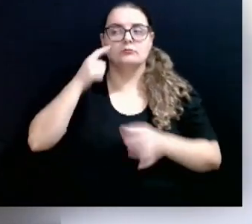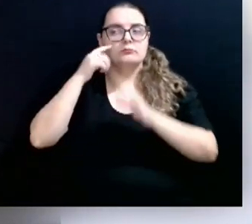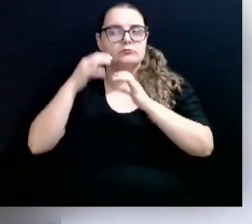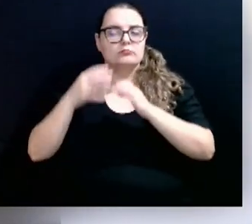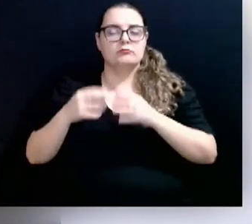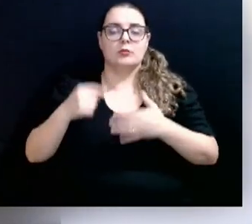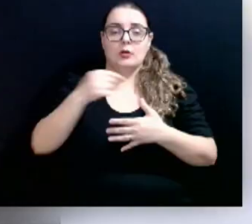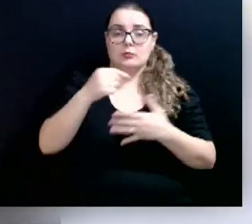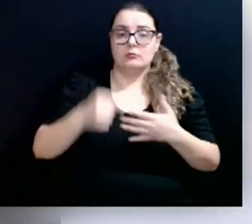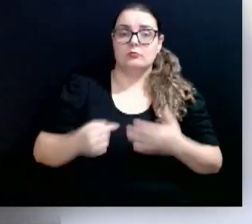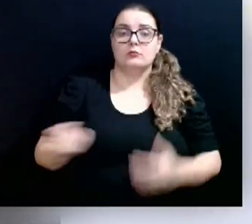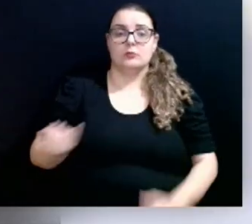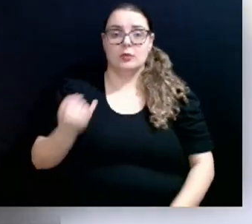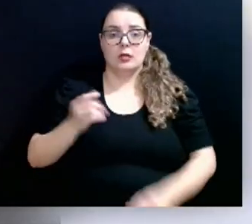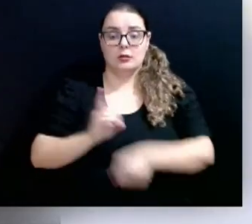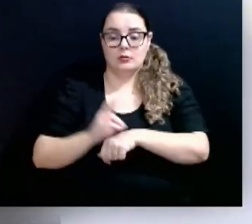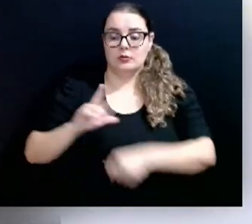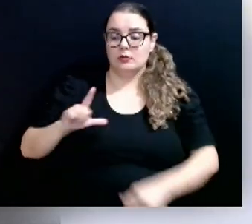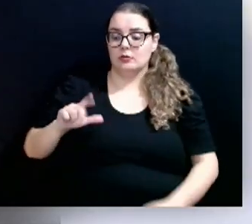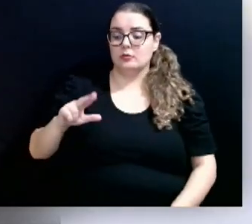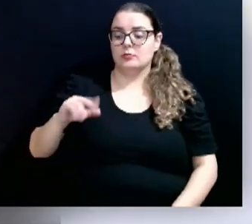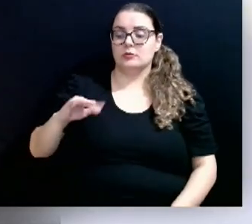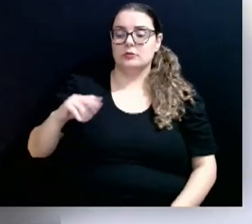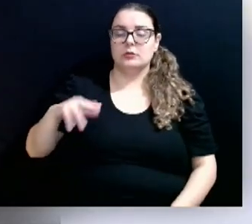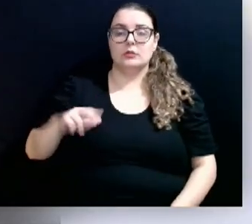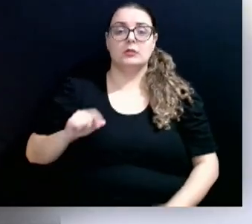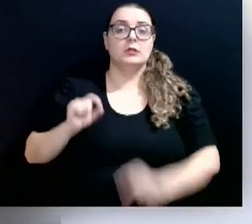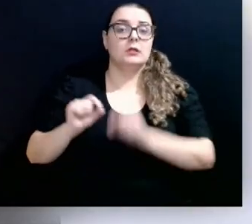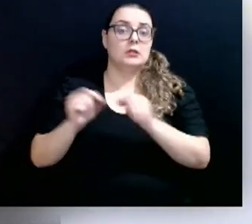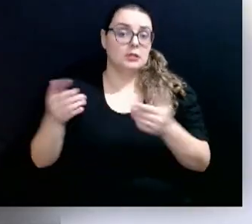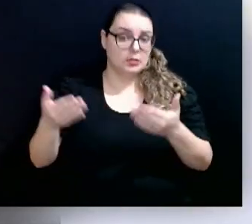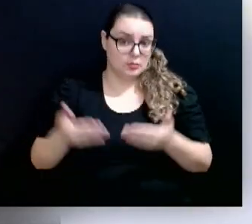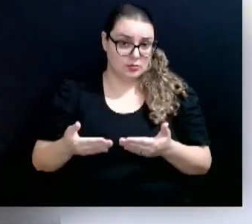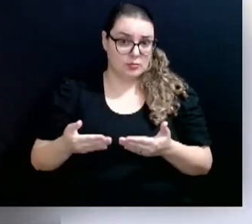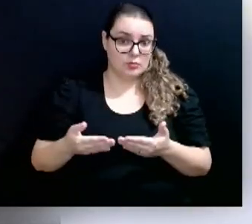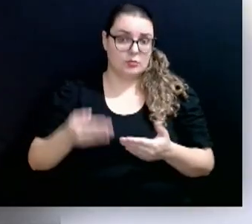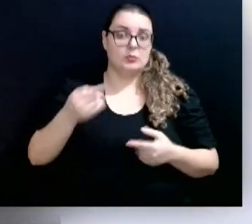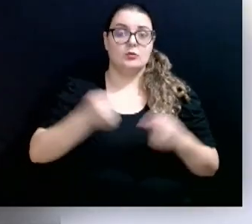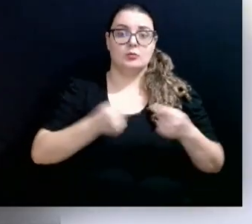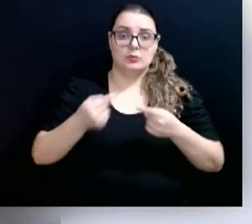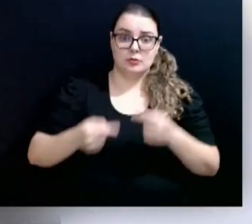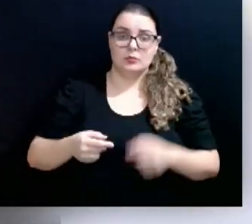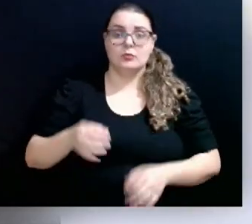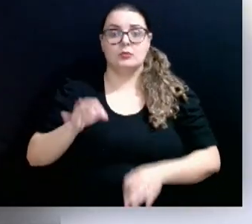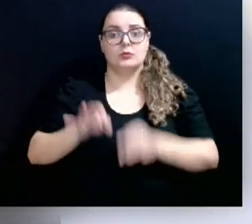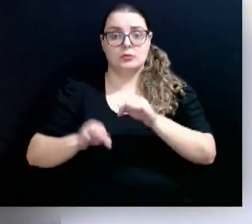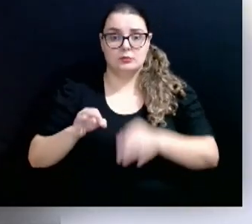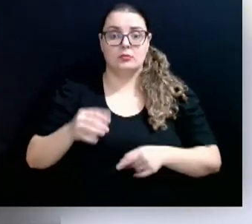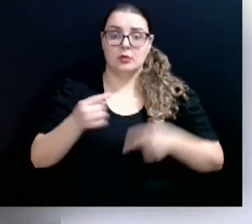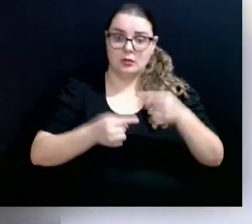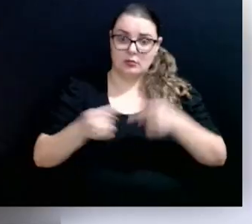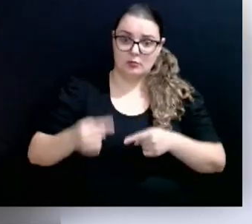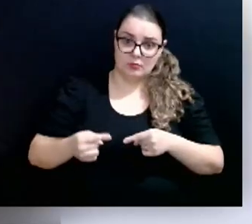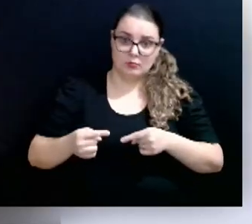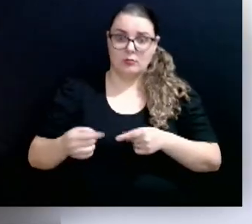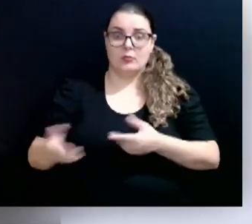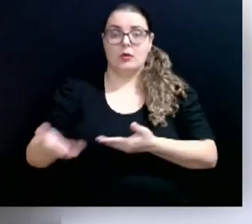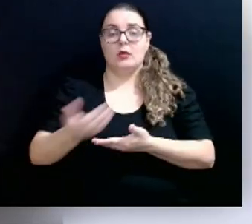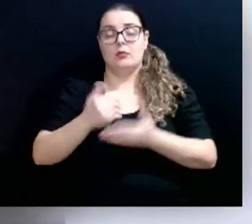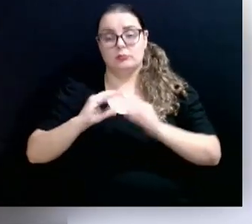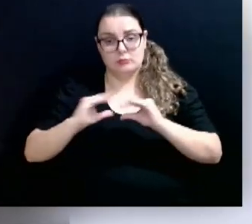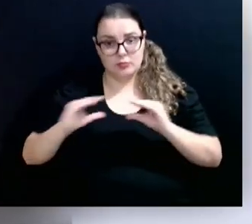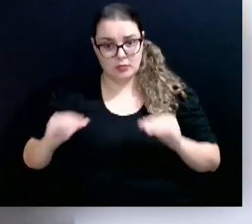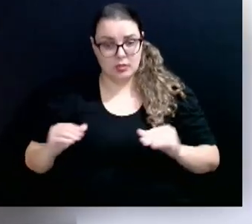doutora Luciana aborda quem está hoje discutindo, julgando, debatendo, acolhendo as pautas,